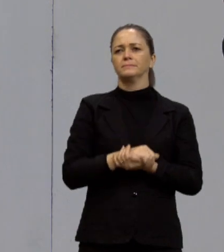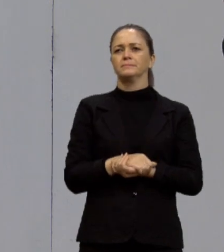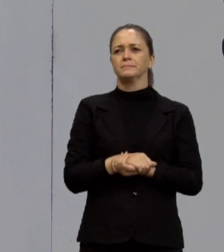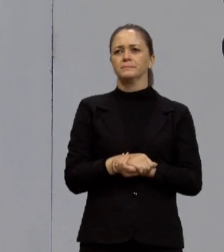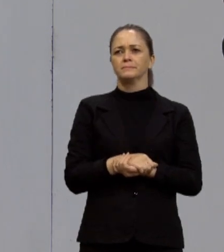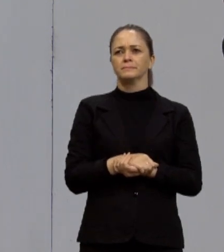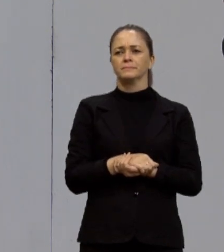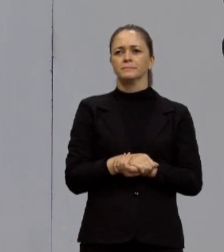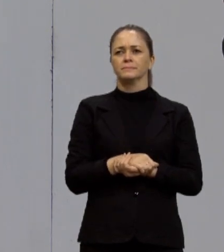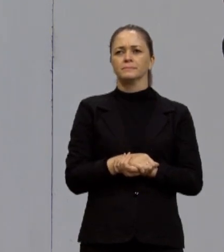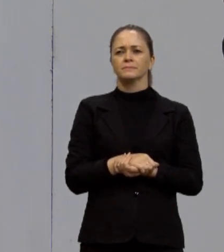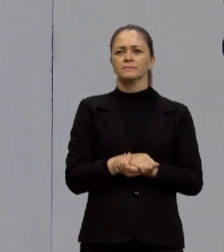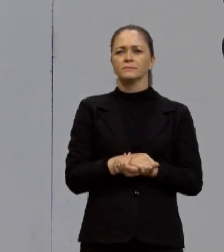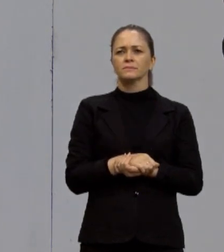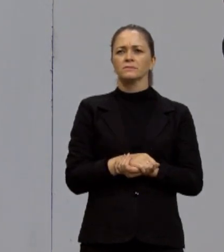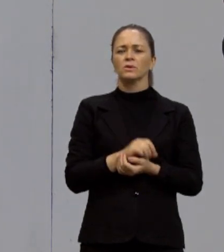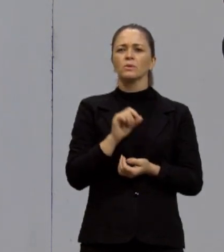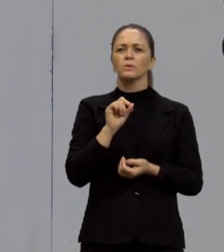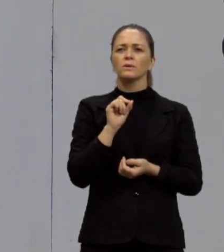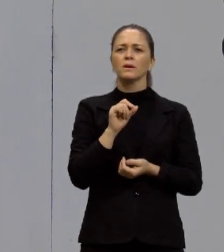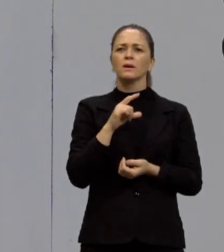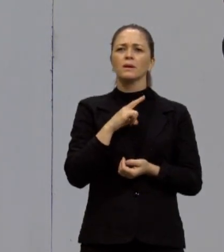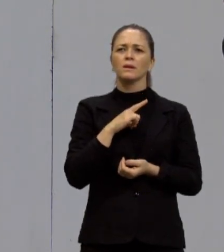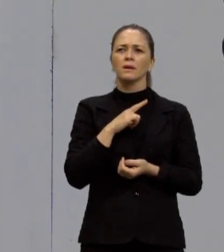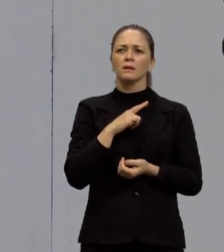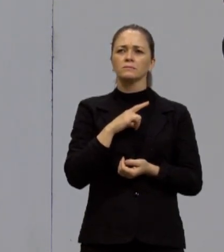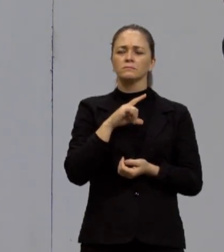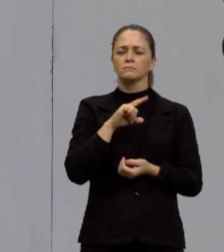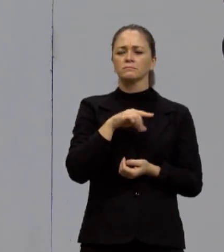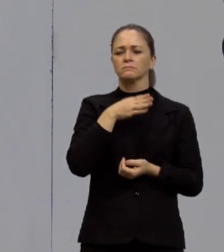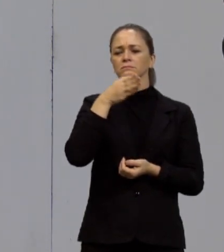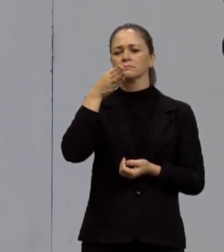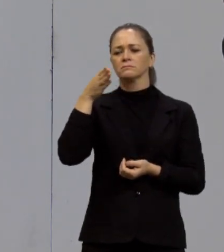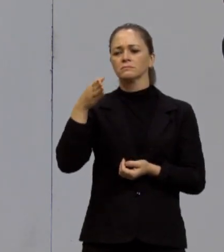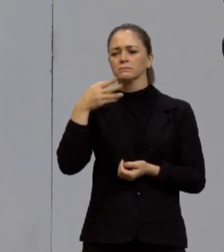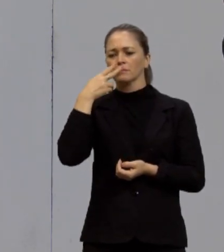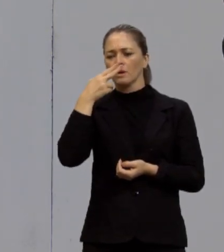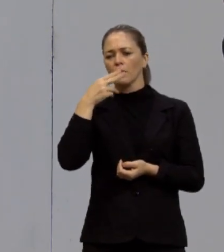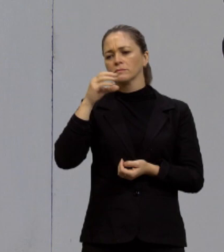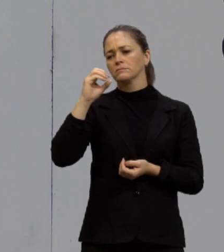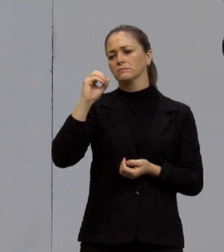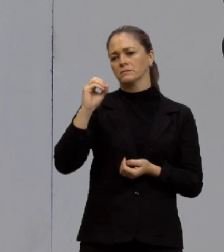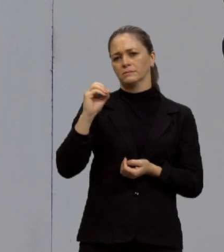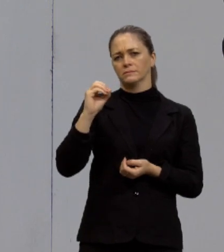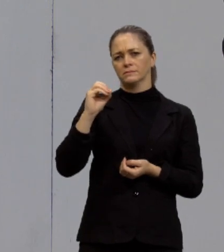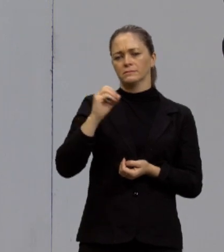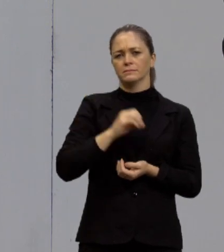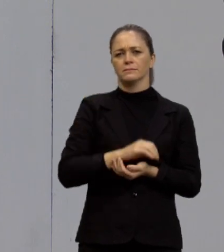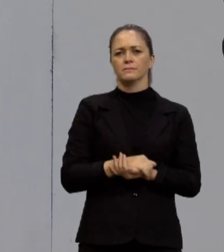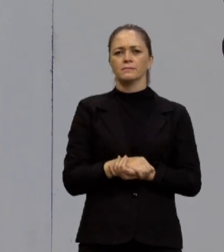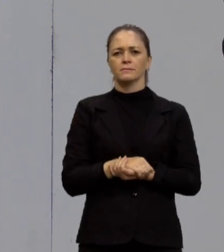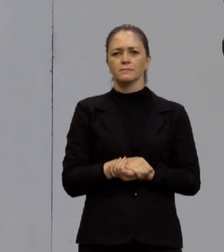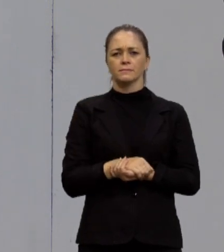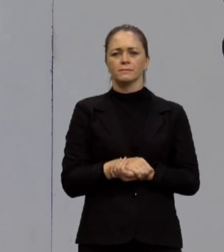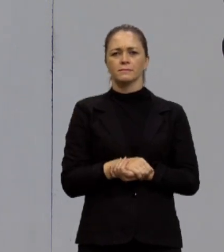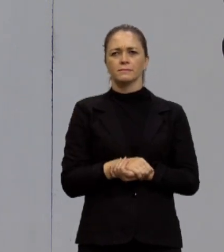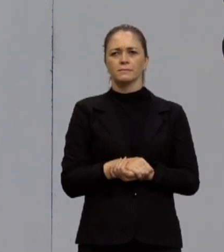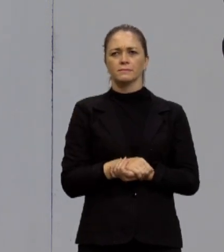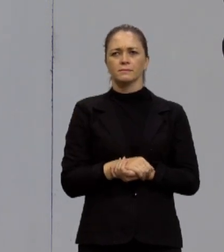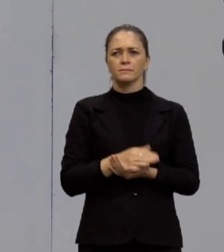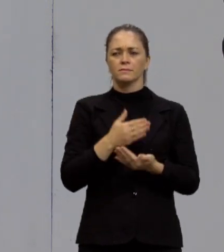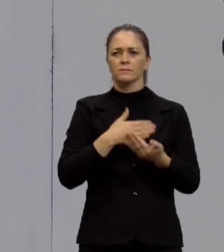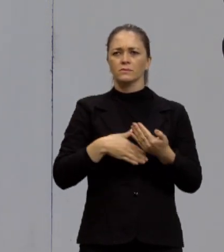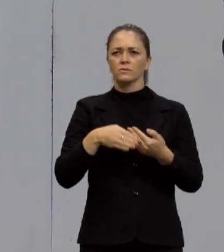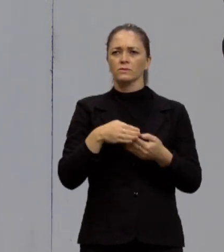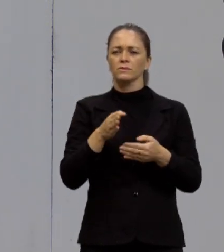E aí, então, o que que ficou neste lado do sinal da igualdade? Zero. Tá? Todos eles passaram